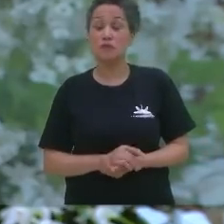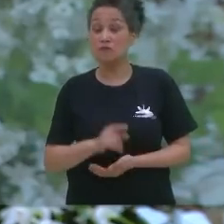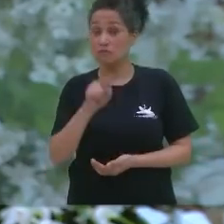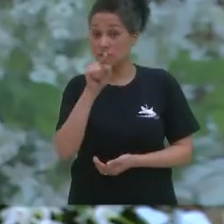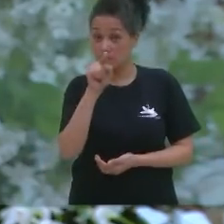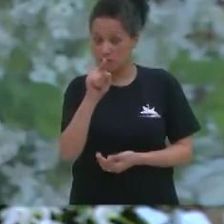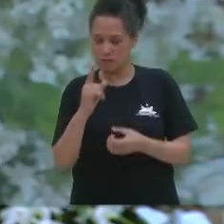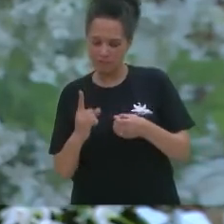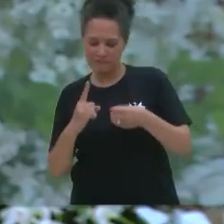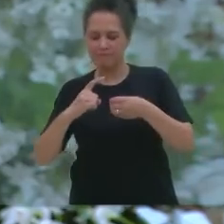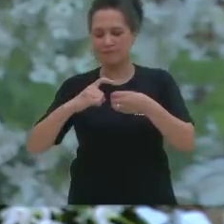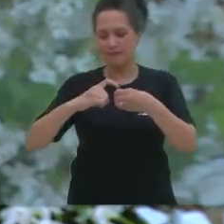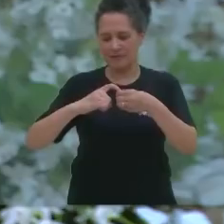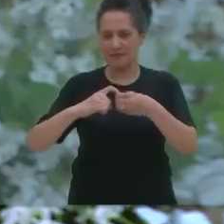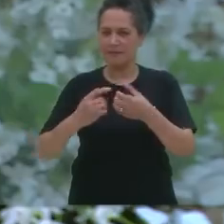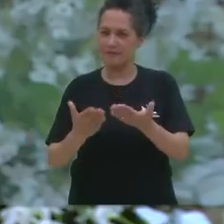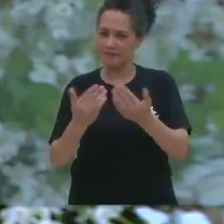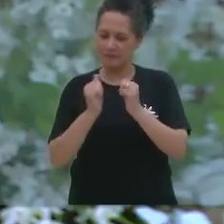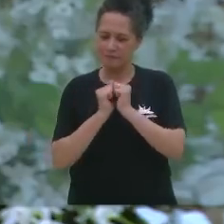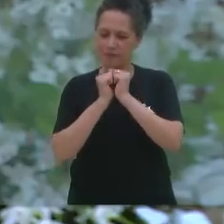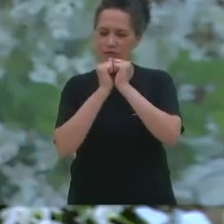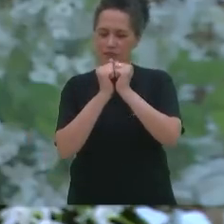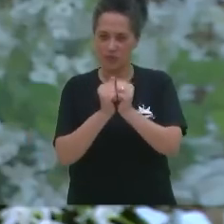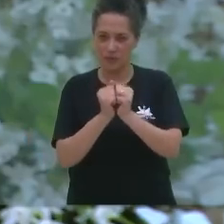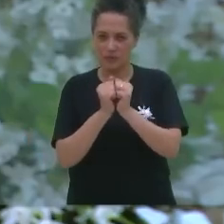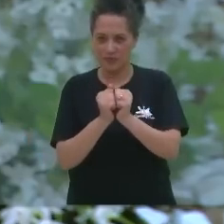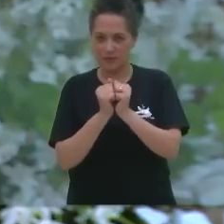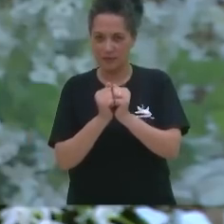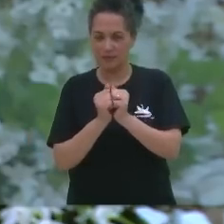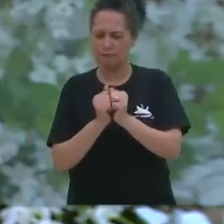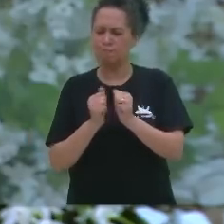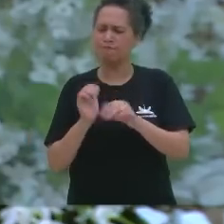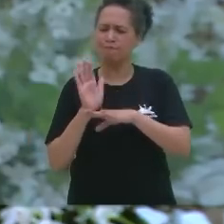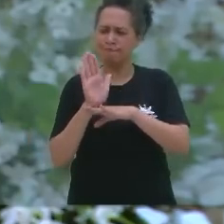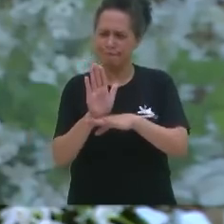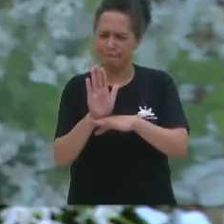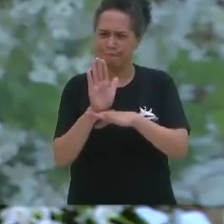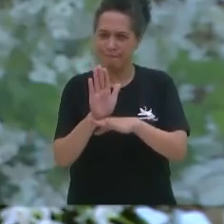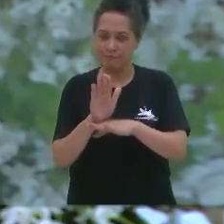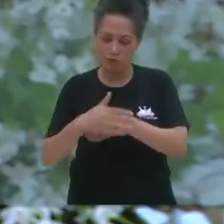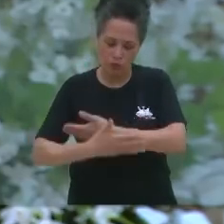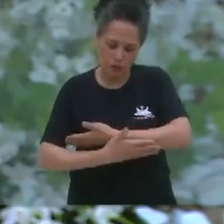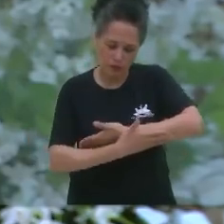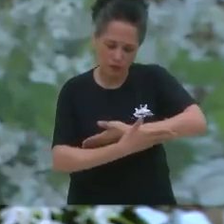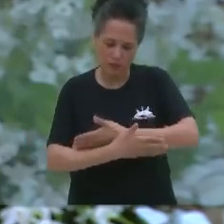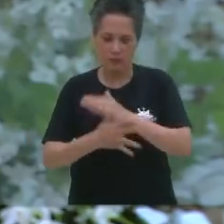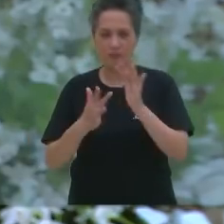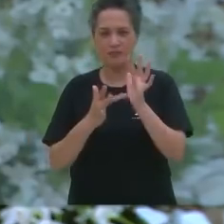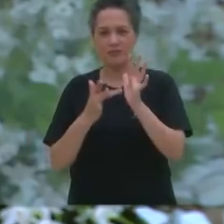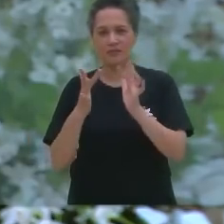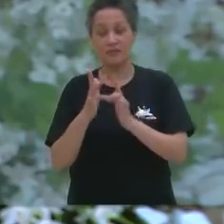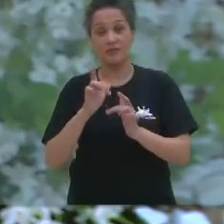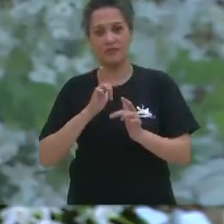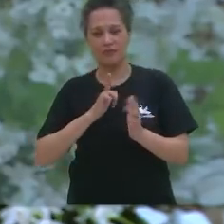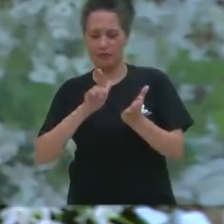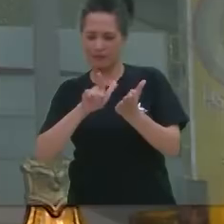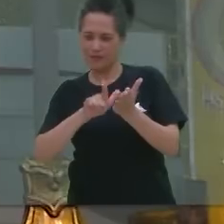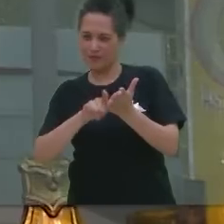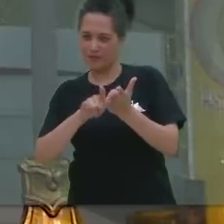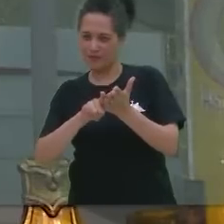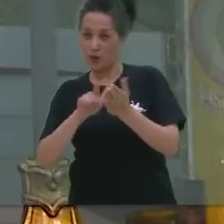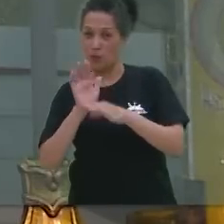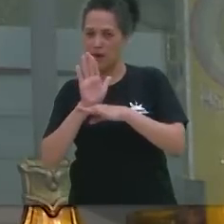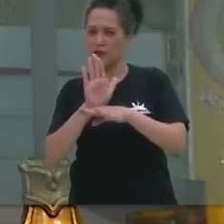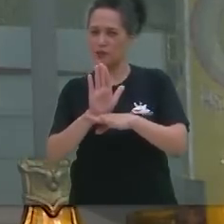Você associado, participe da ação do Menino Jesus, fazendo a doação com o boleto extra.